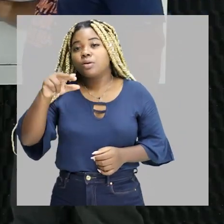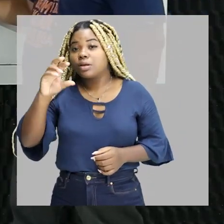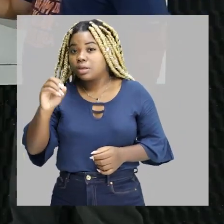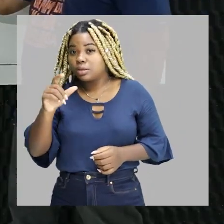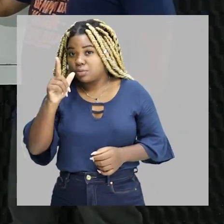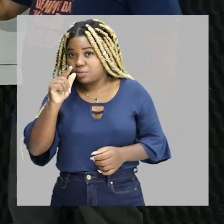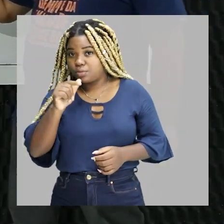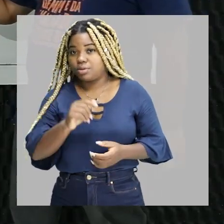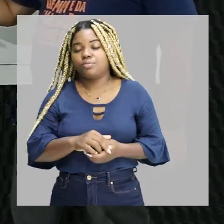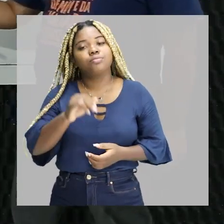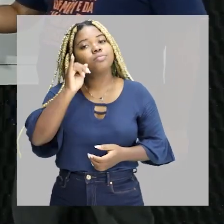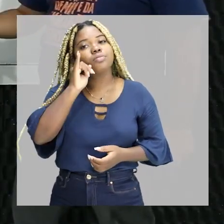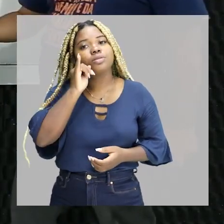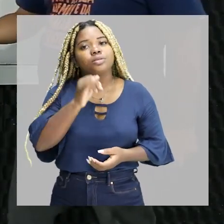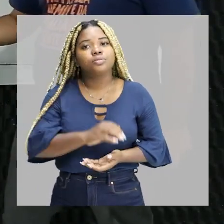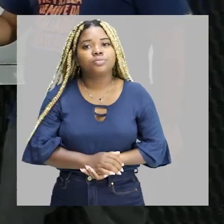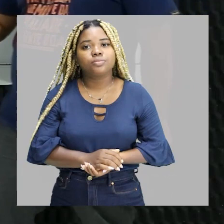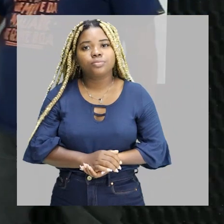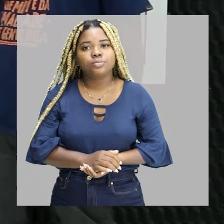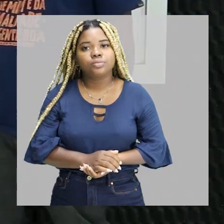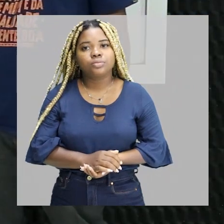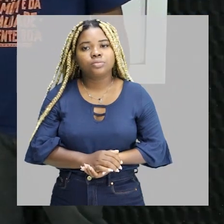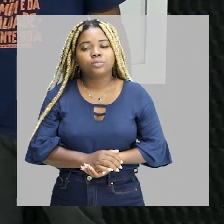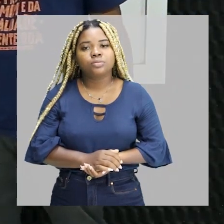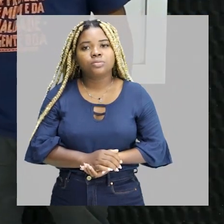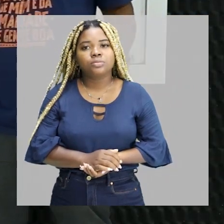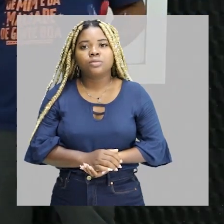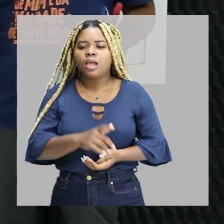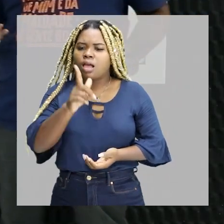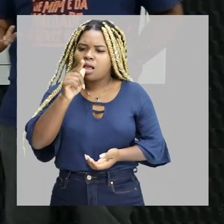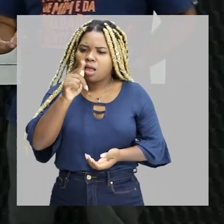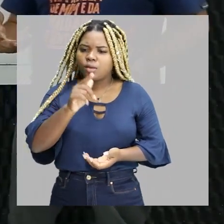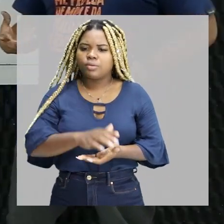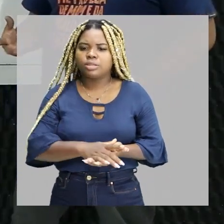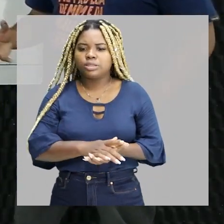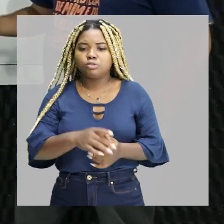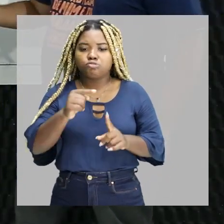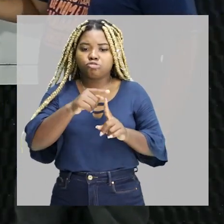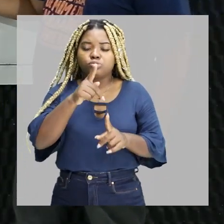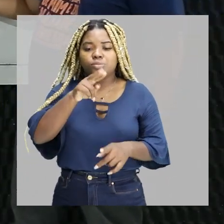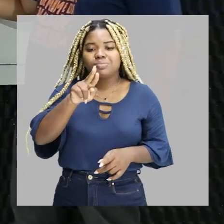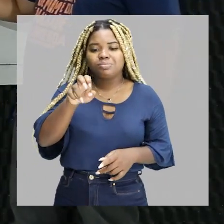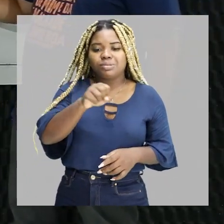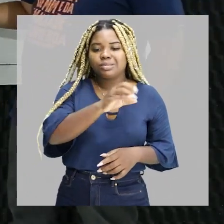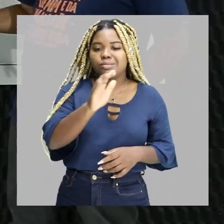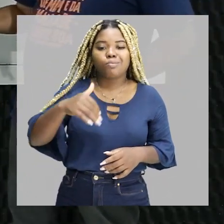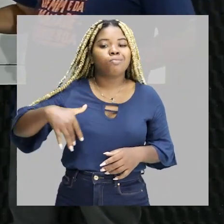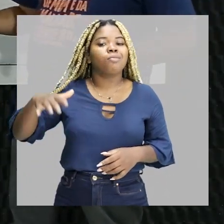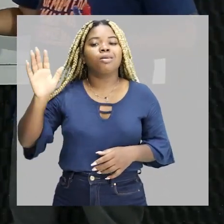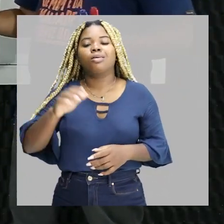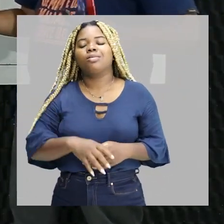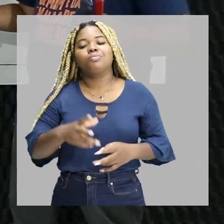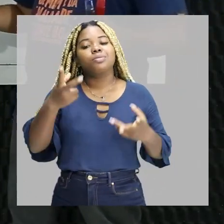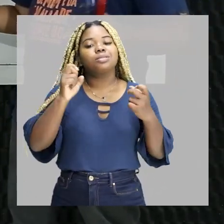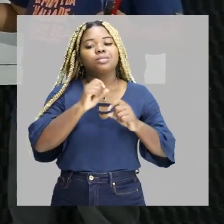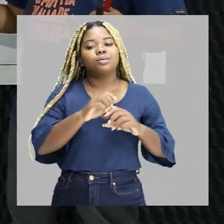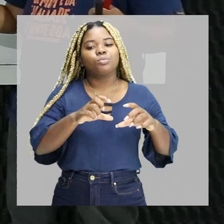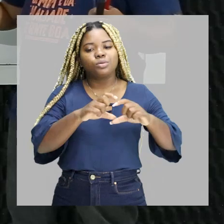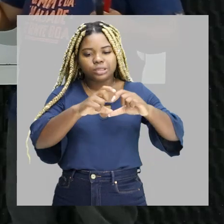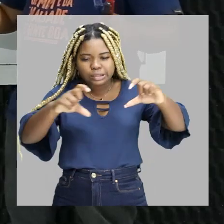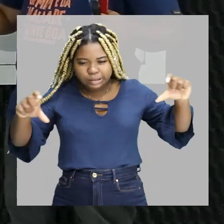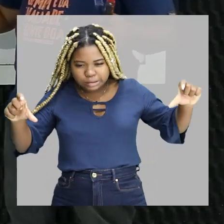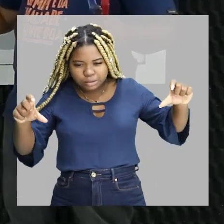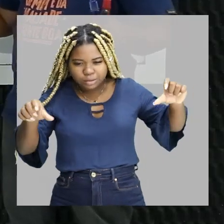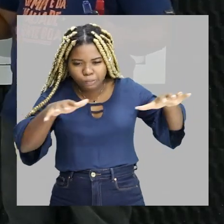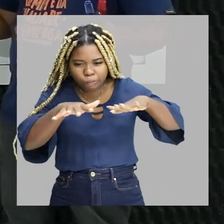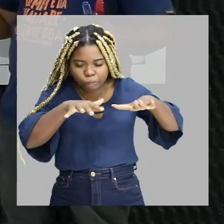que a água está passando com uma pressão muito grande, como a gente costuma falar, ok? A gente percebe que esse cano ele acaba